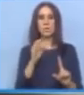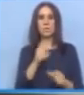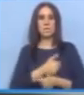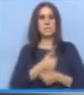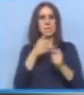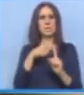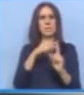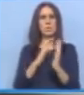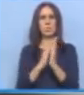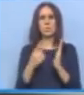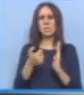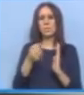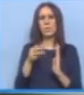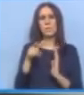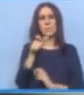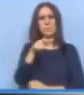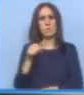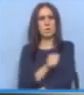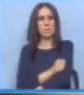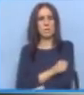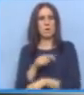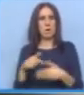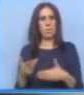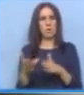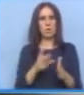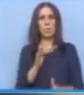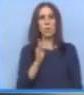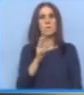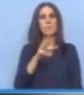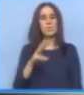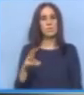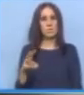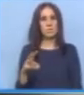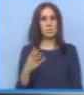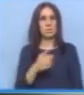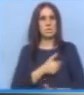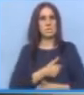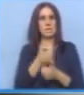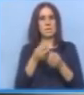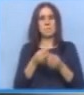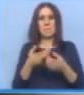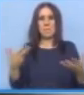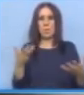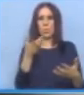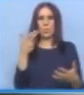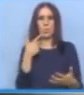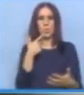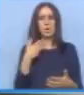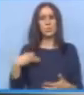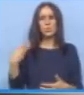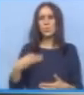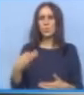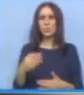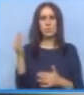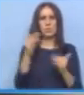Santa Cruz tinha 50 mil habitantes, hoje em dia anda na volta dos 4 milhões. É uma cidade em crescimento muito acelerado, onde todos os dias